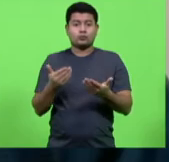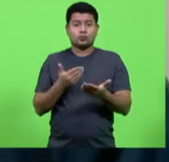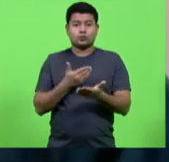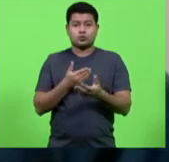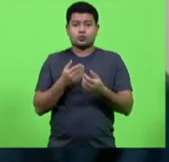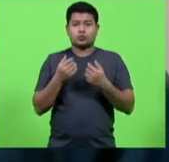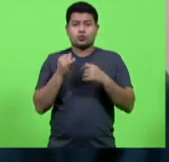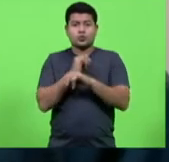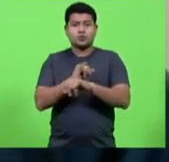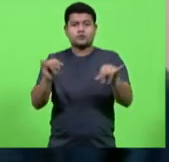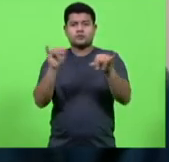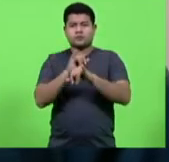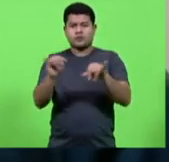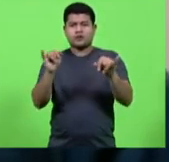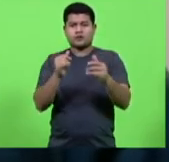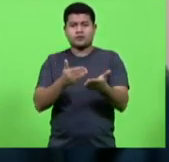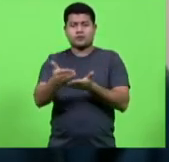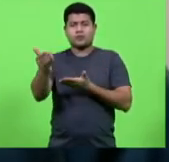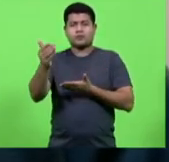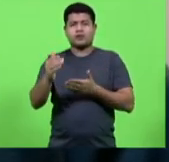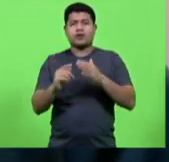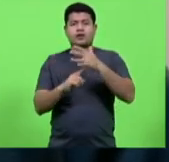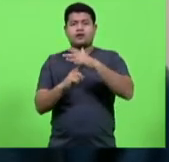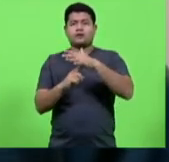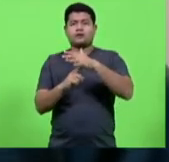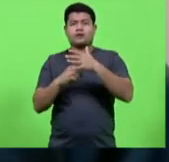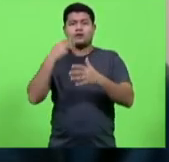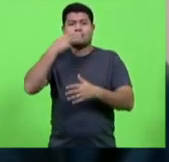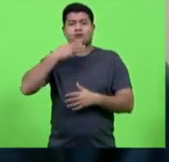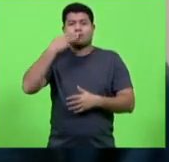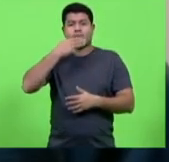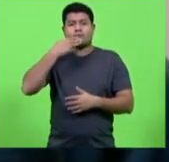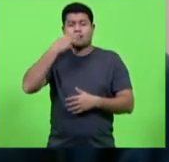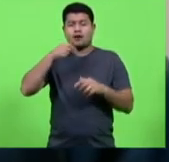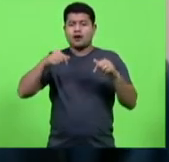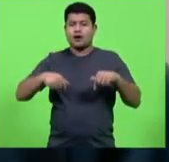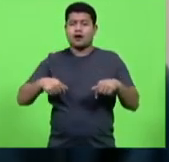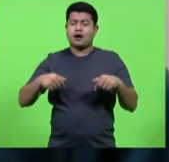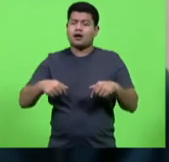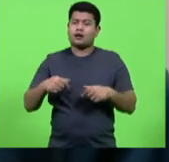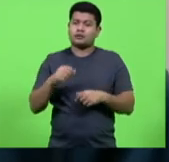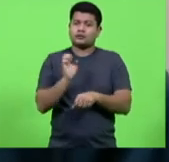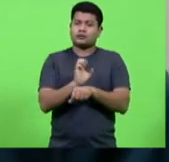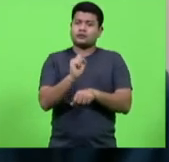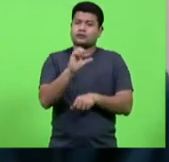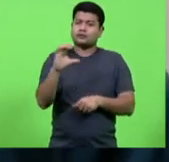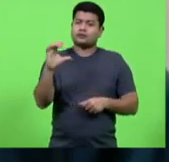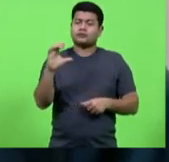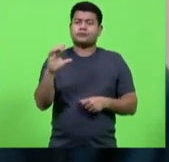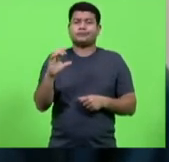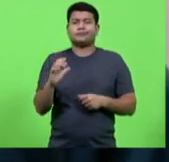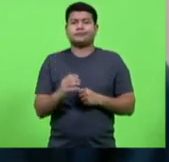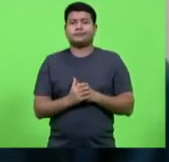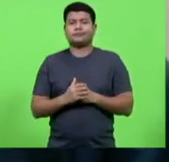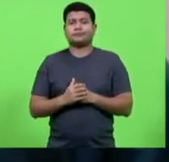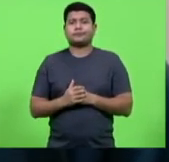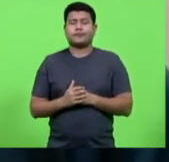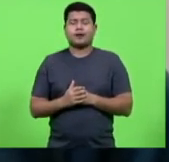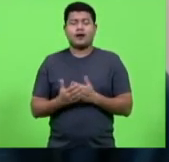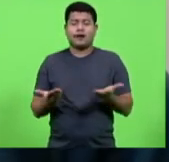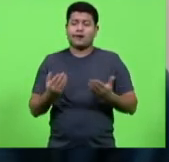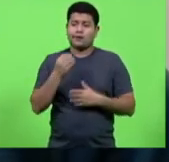feira do mel aqui no estado de Santa Catarina. E claro